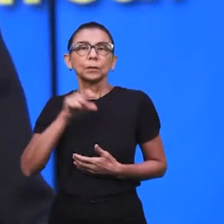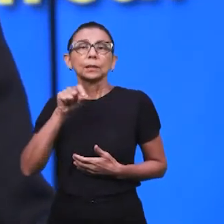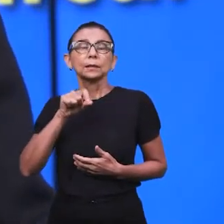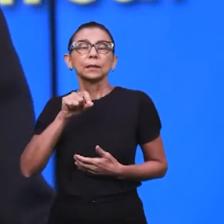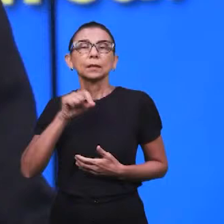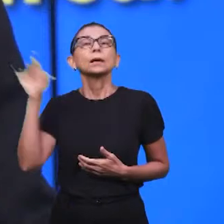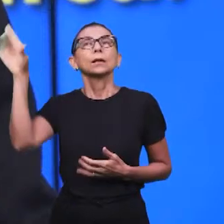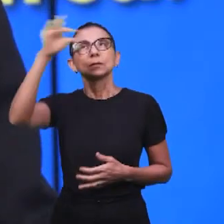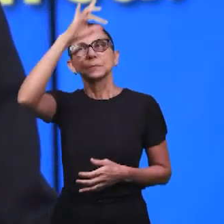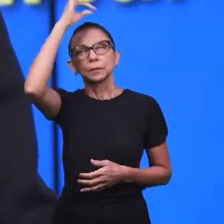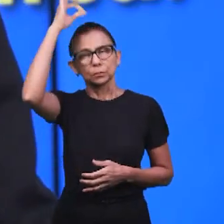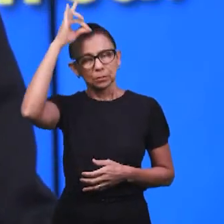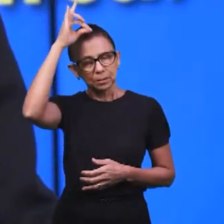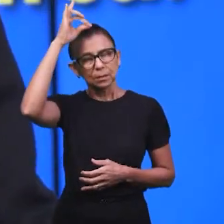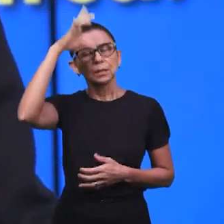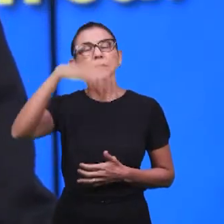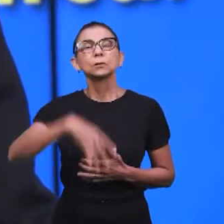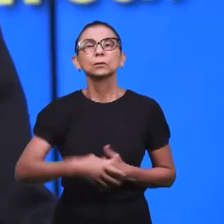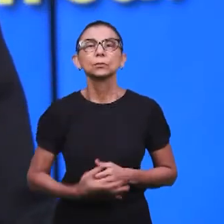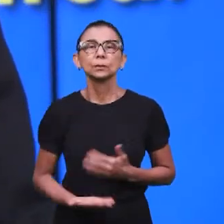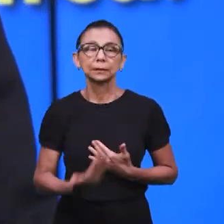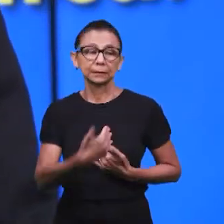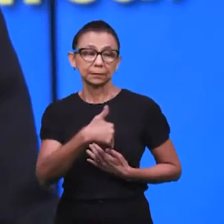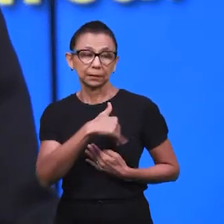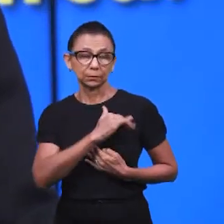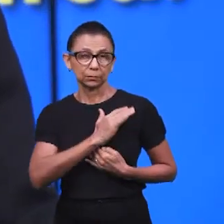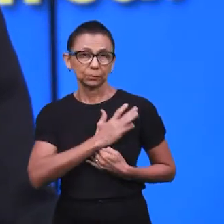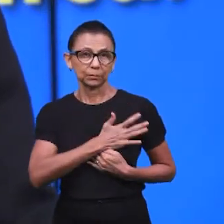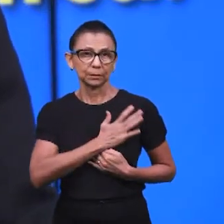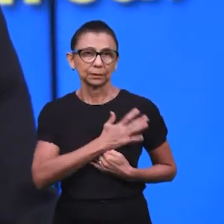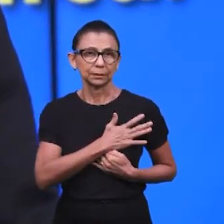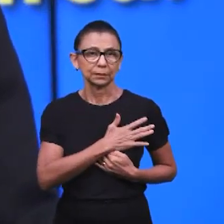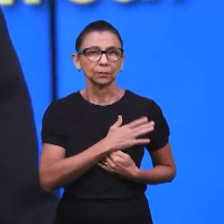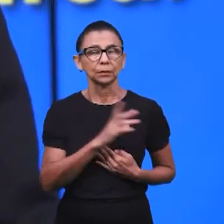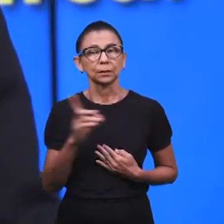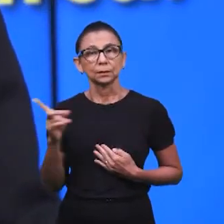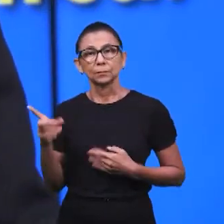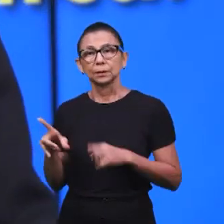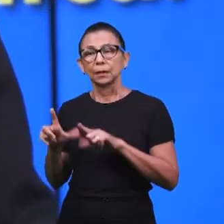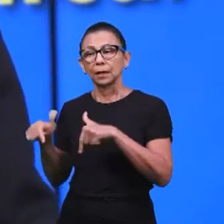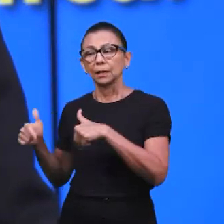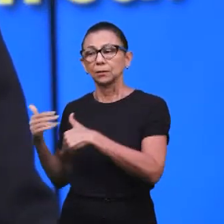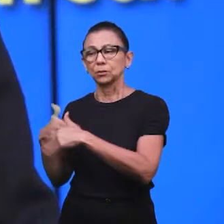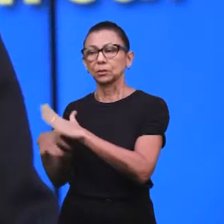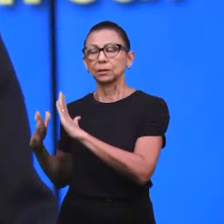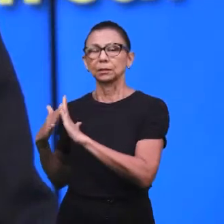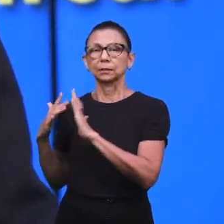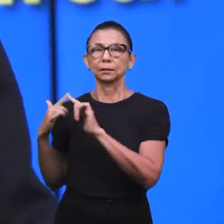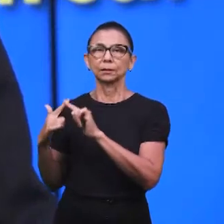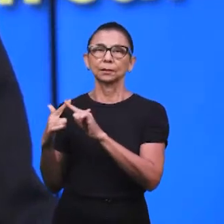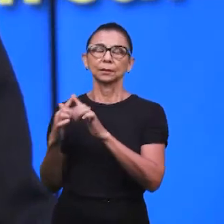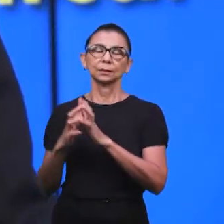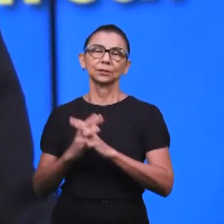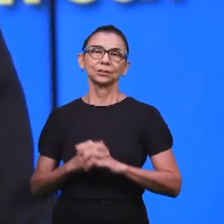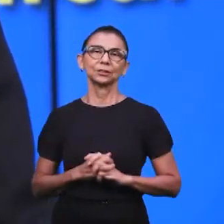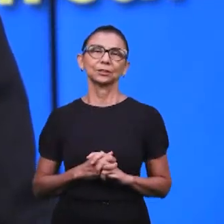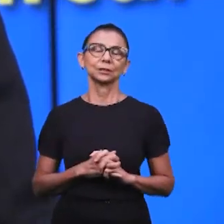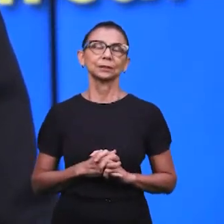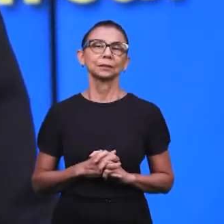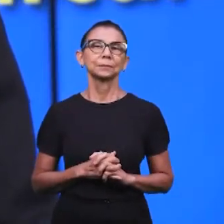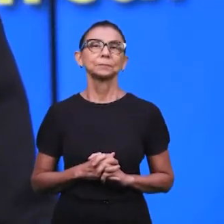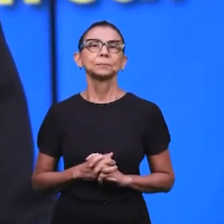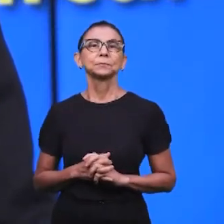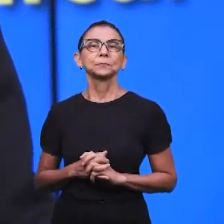o amor? O amor é o Espírito Santo, é isso mesmo que a irmã falou. O Espírito Santo que vive no interior do coração da igreja, na vida da igreja. E é